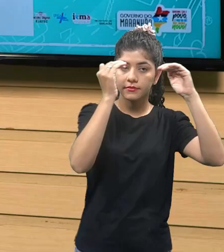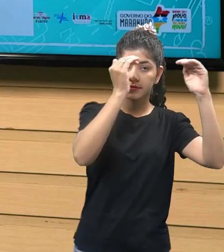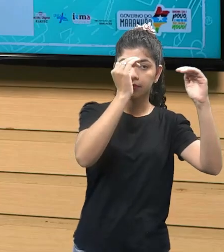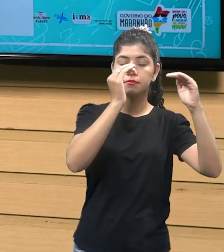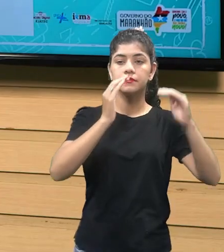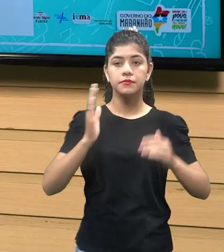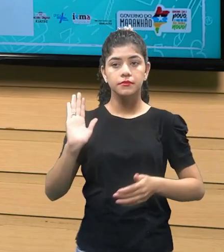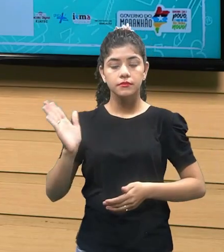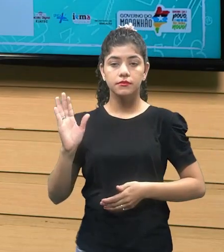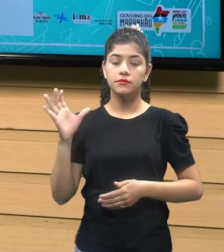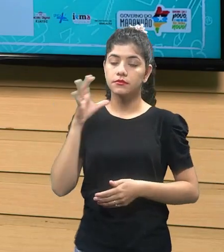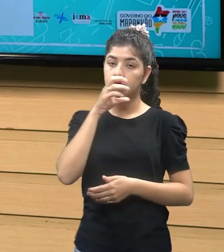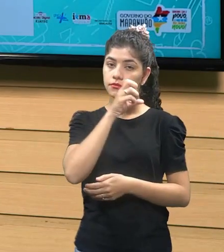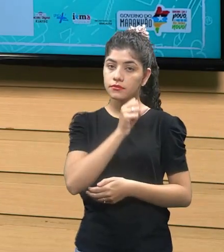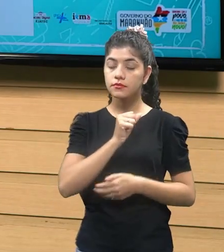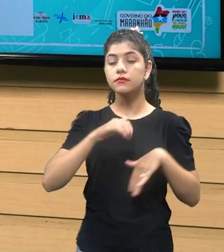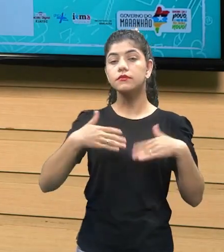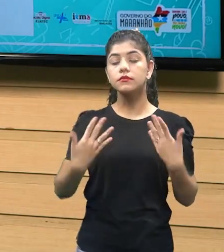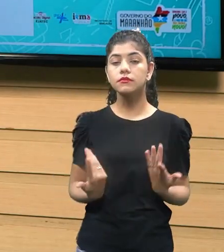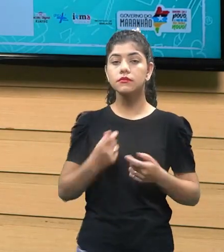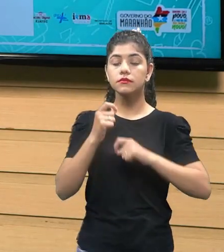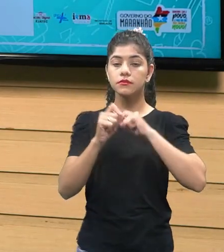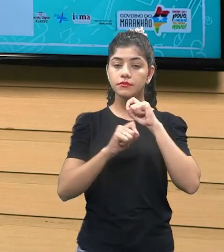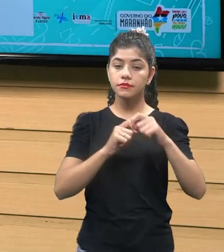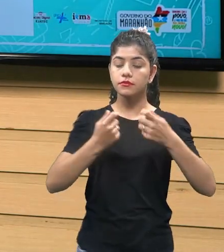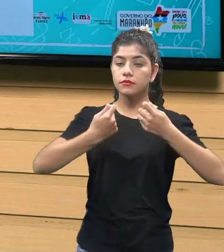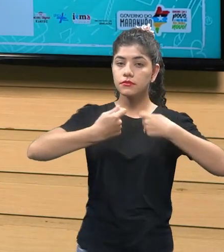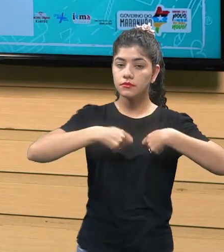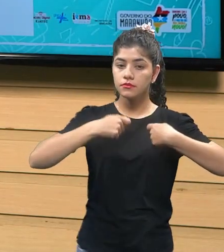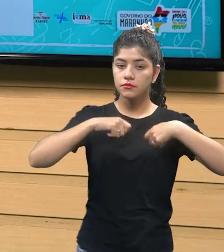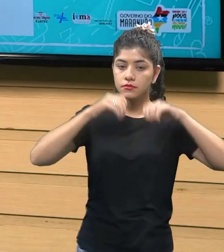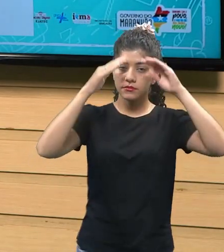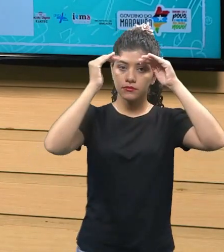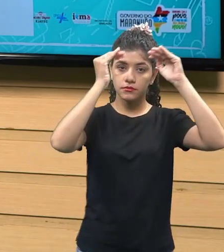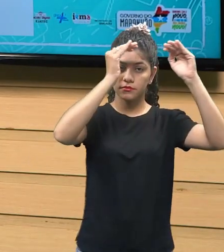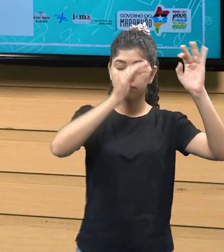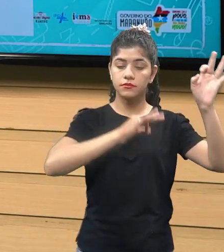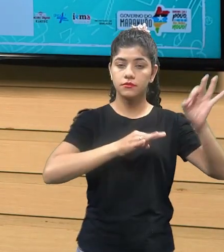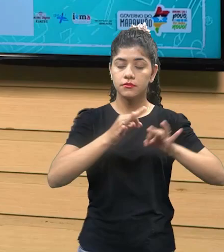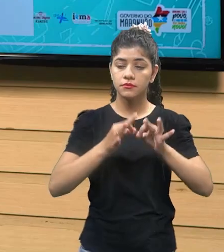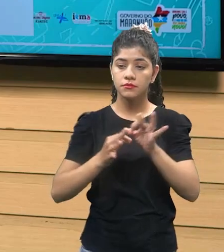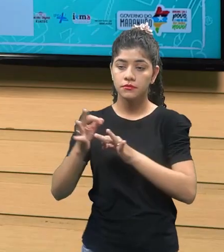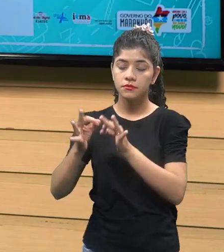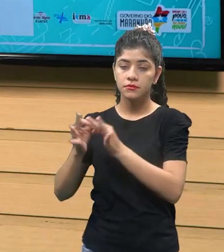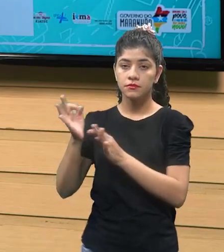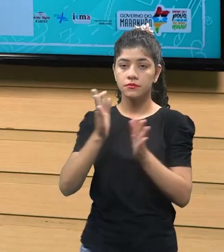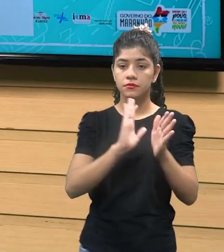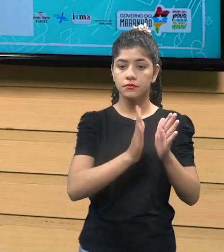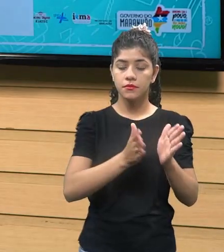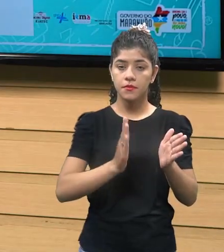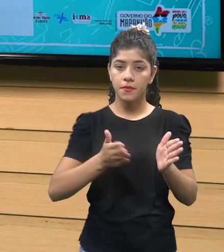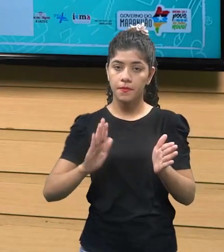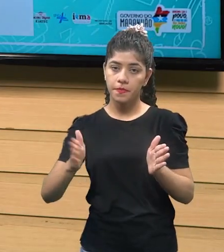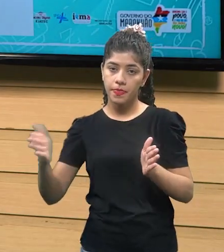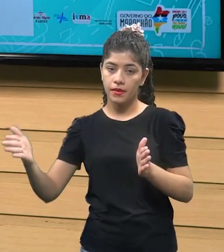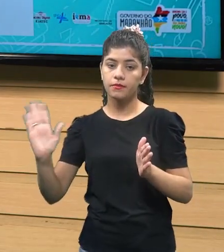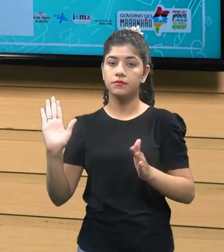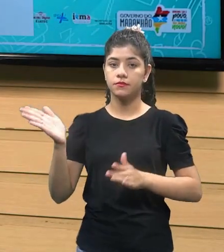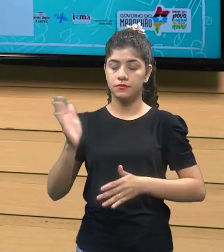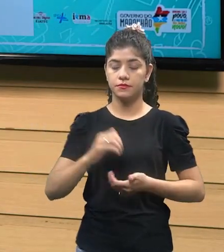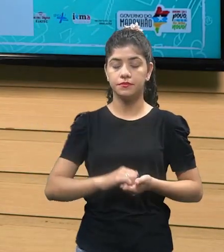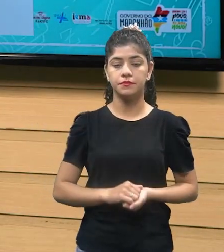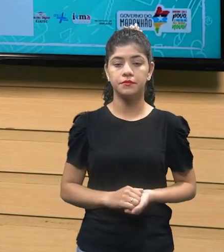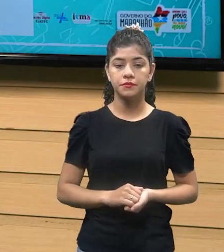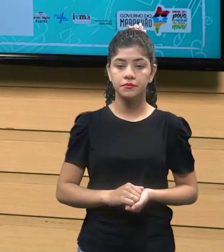automática. Então ele tem que seguir toda aquela programação, tudo aquilo que foi organizado